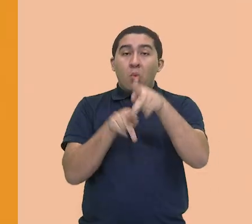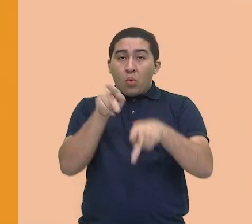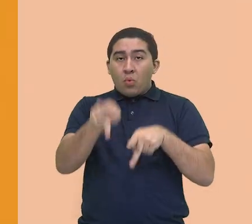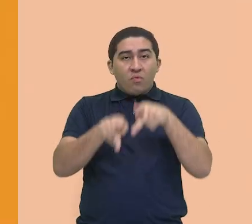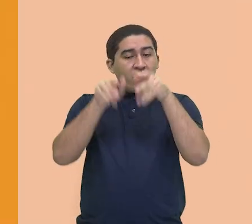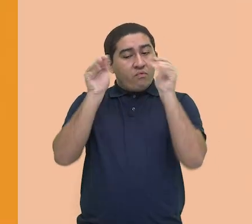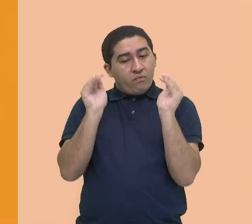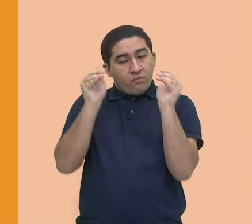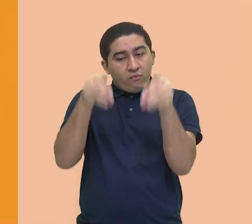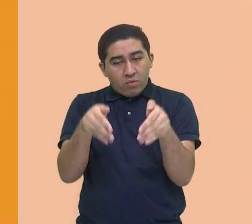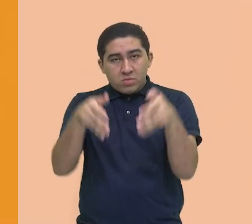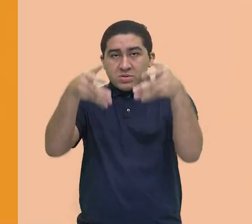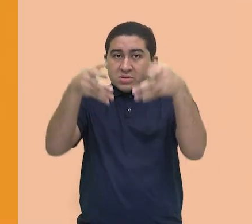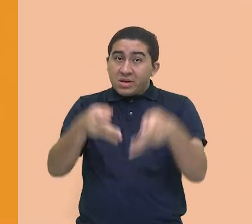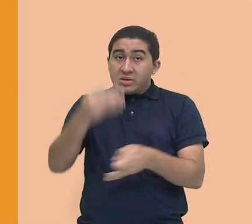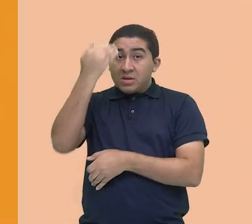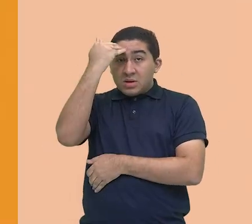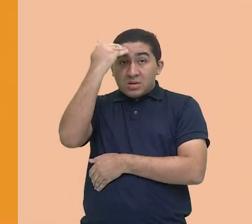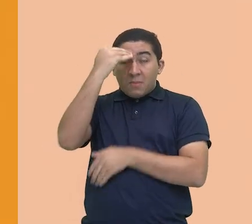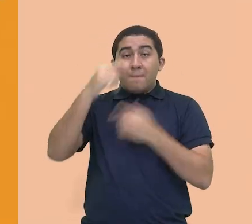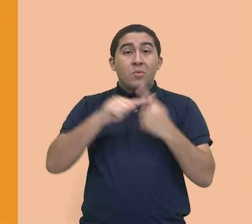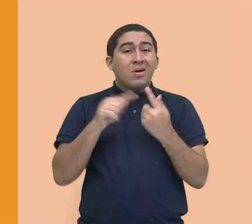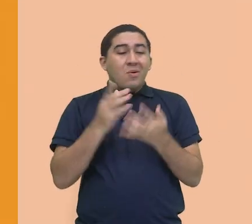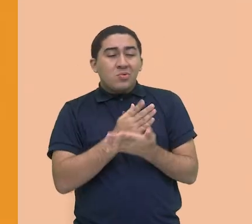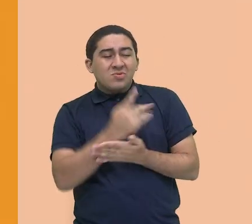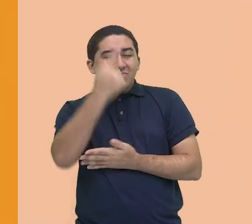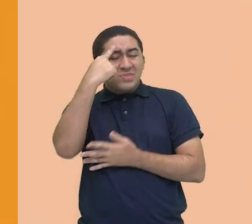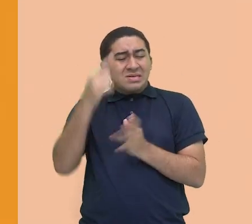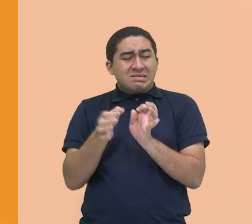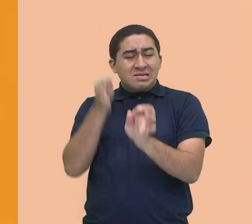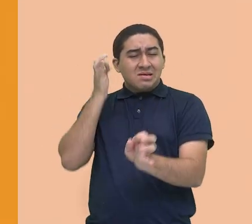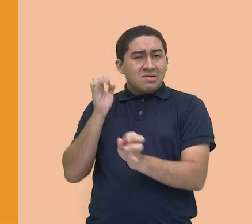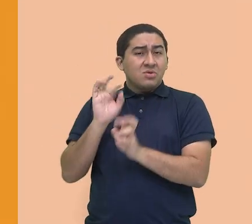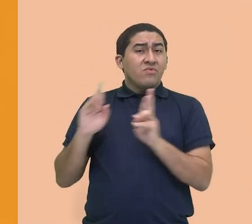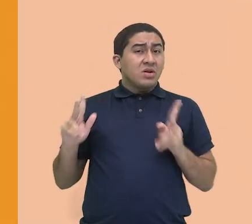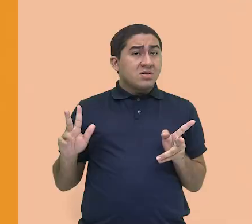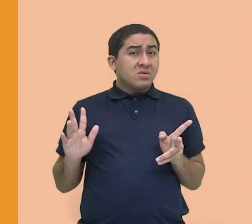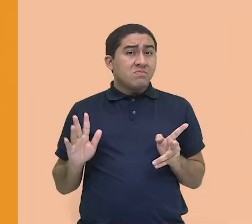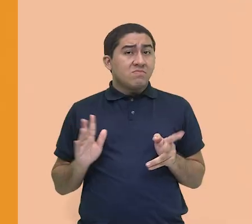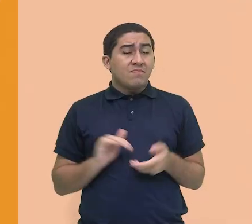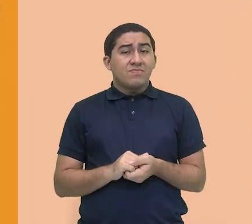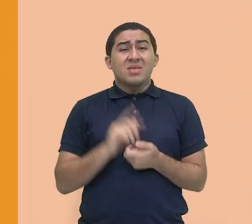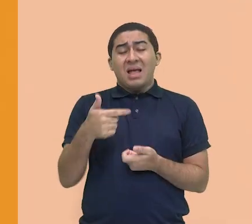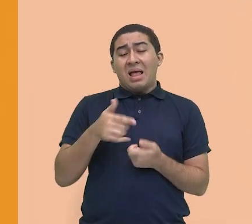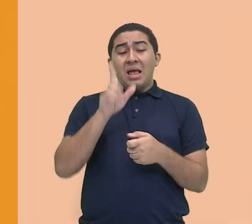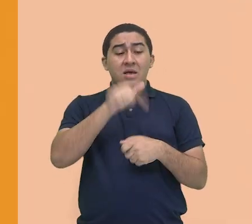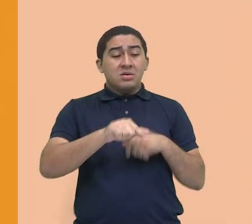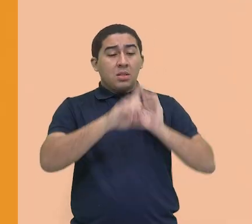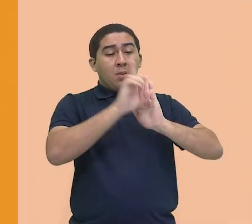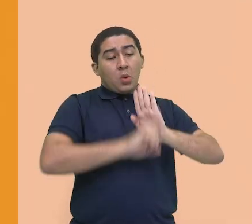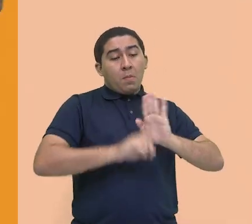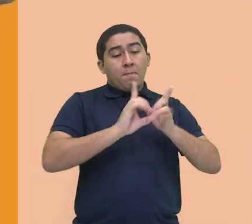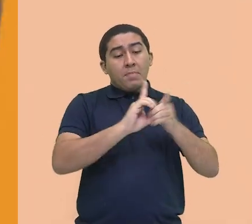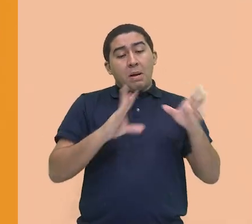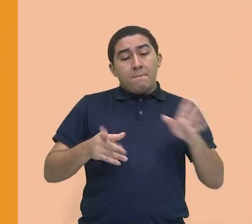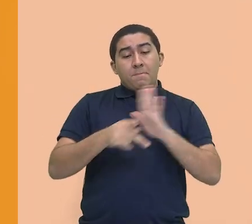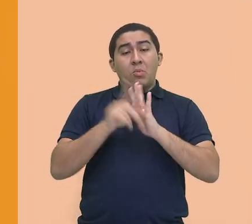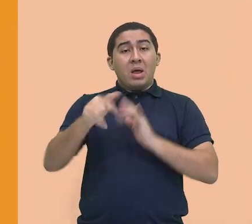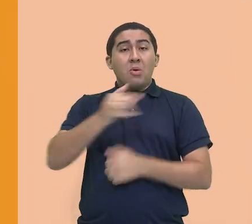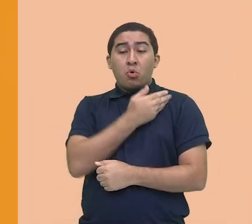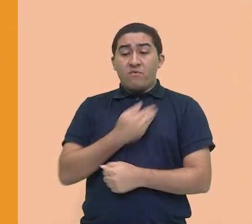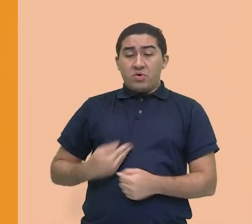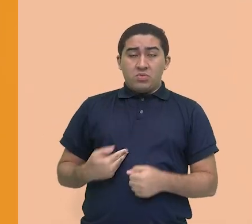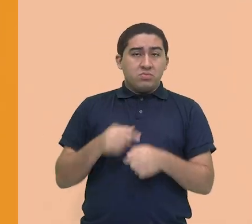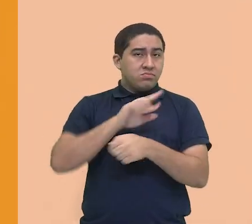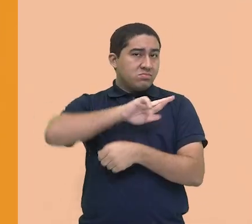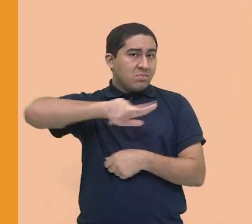Perfeito! Entenderam esse conceito? Porque parece que às vezes ele está distante da gente, né? Ah, o Estado Democrático de Direito é dos governantes.